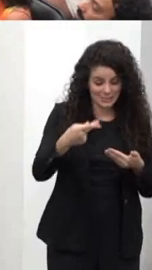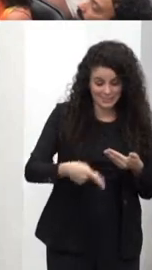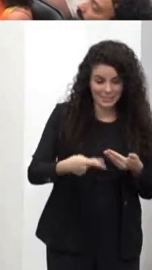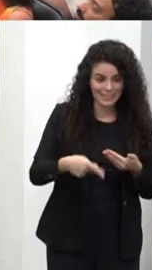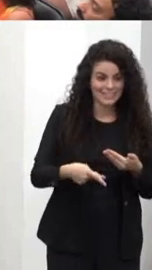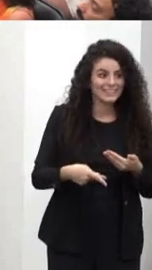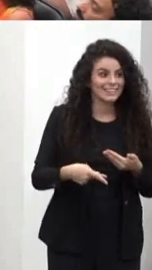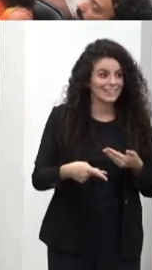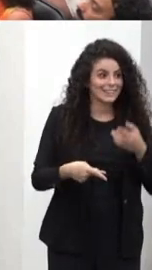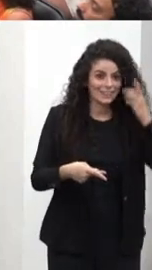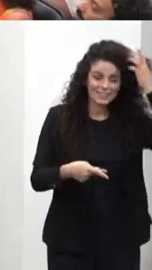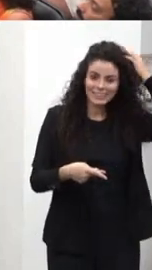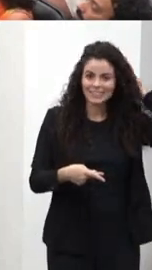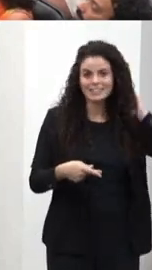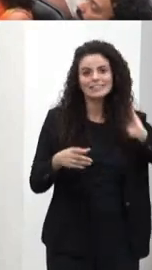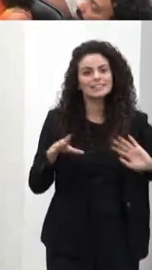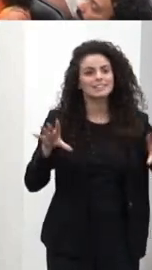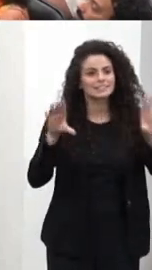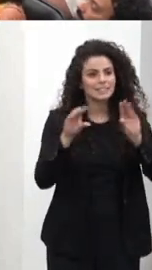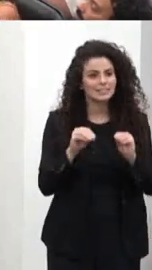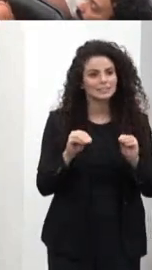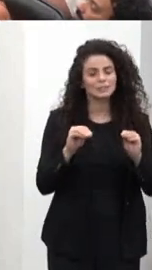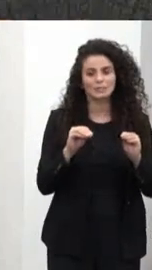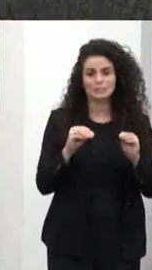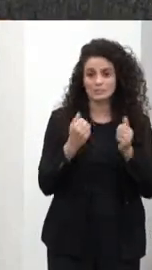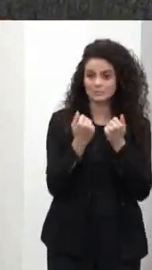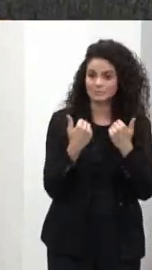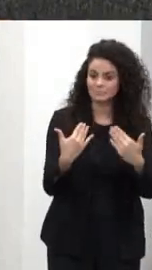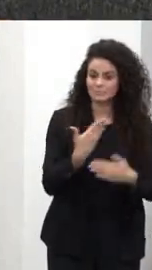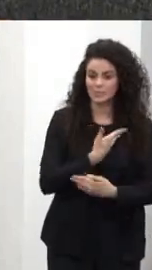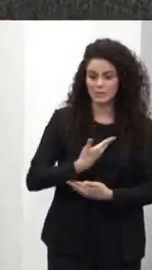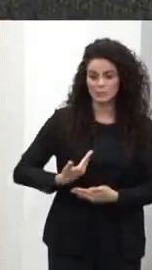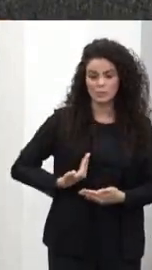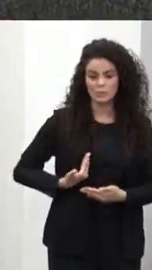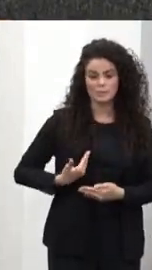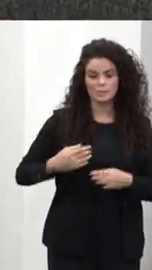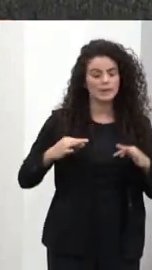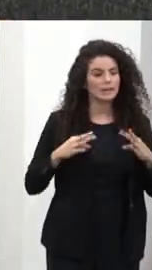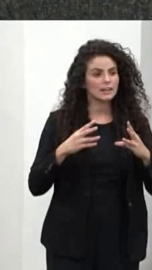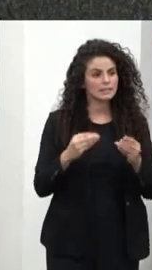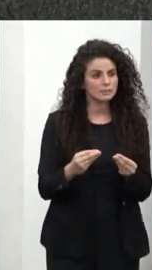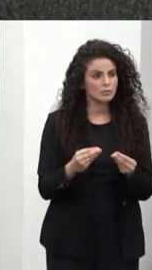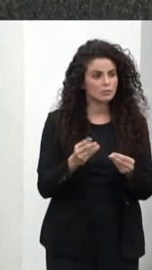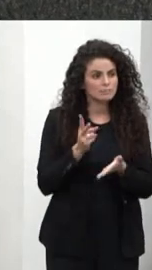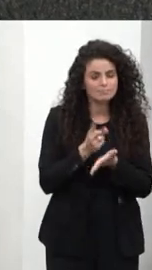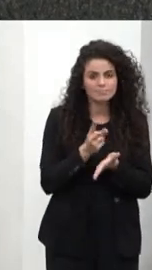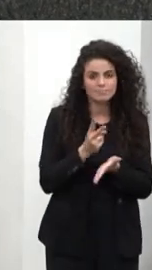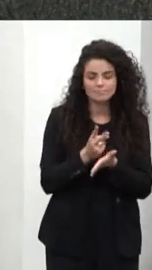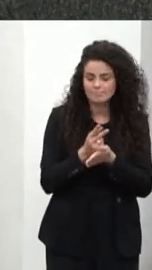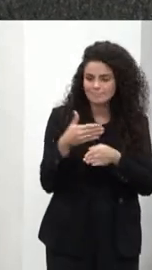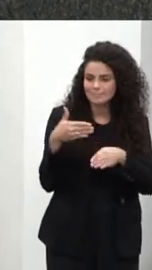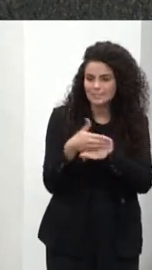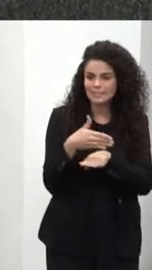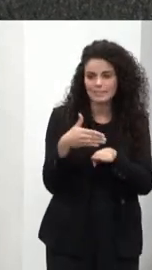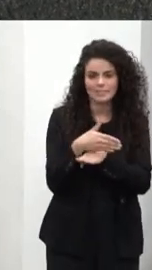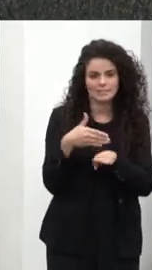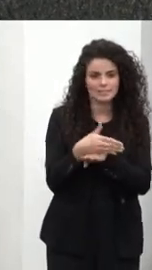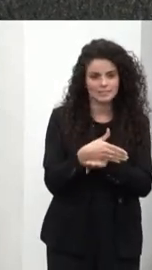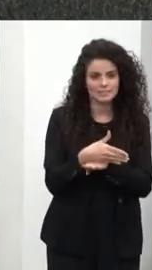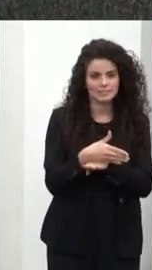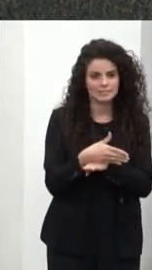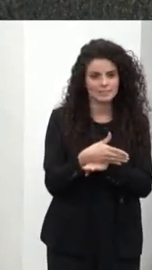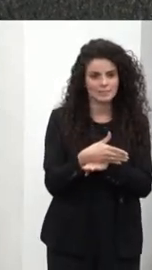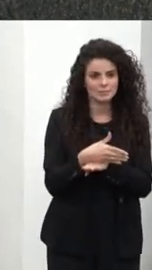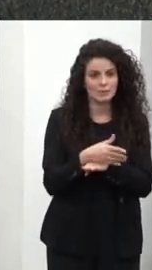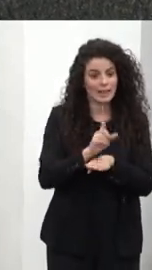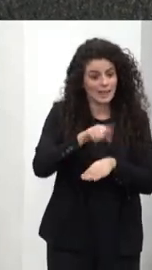nesta noite nessa audiência pública para aqueles e aquelas que sempre participam é